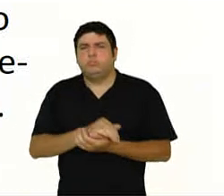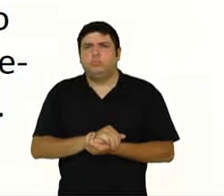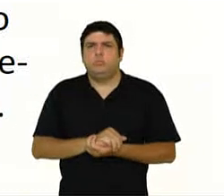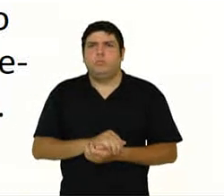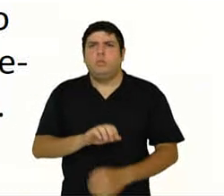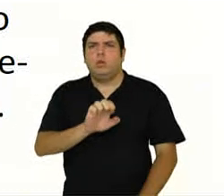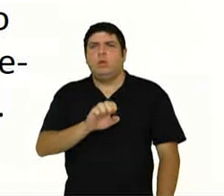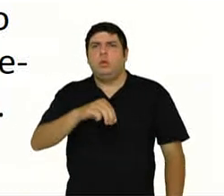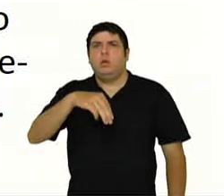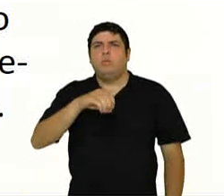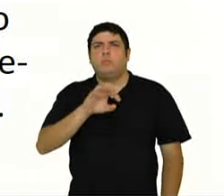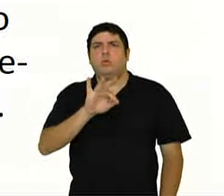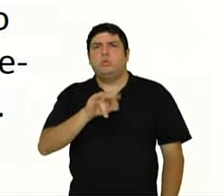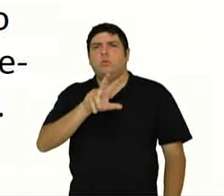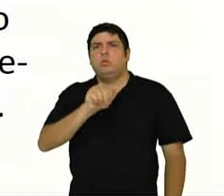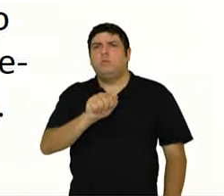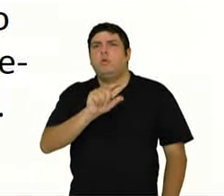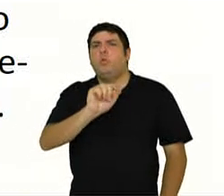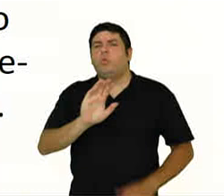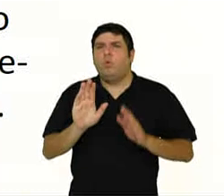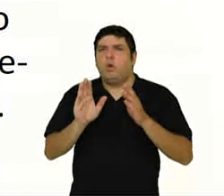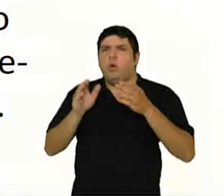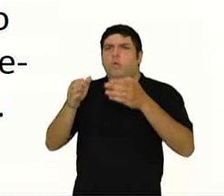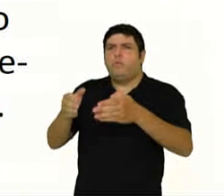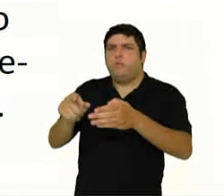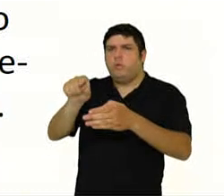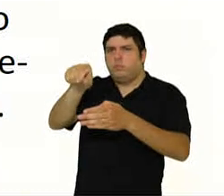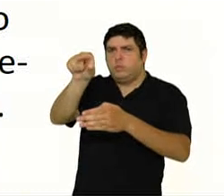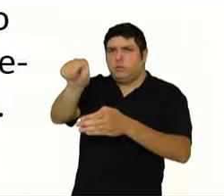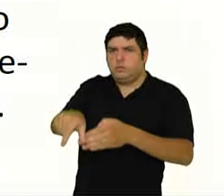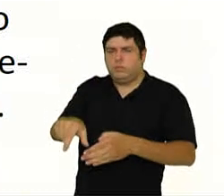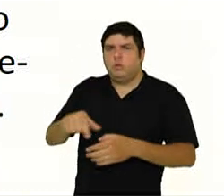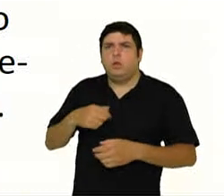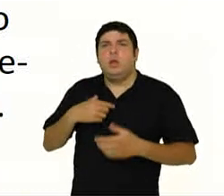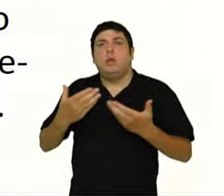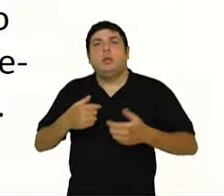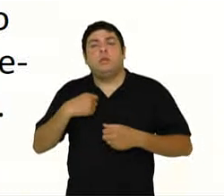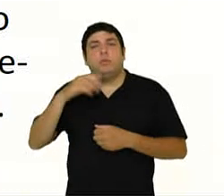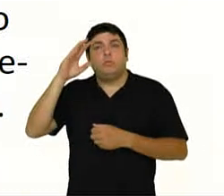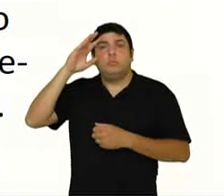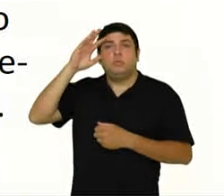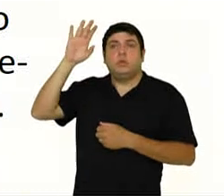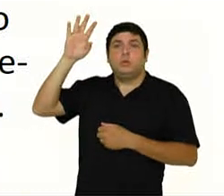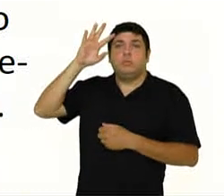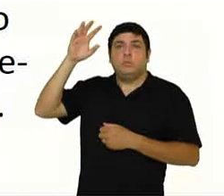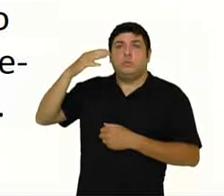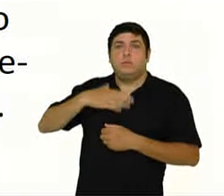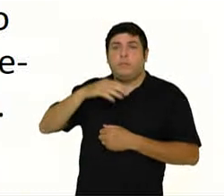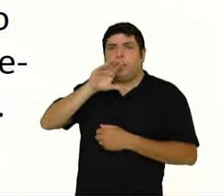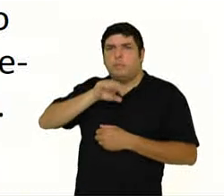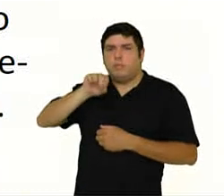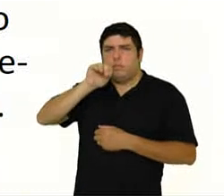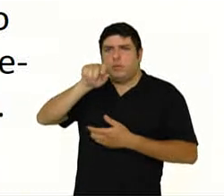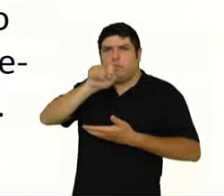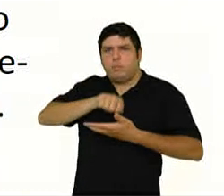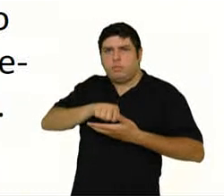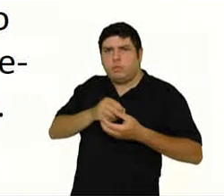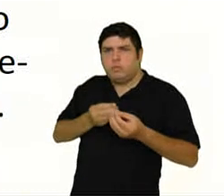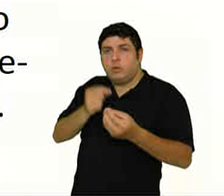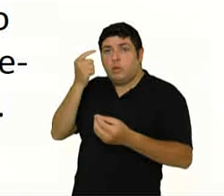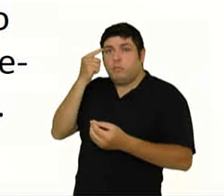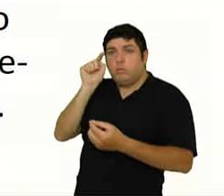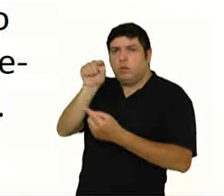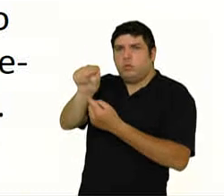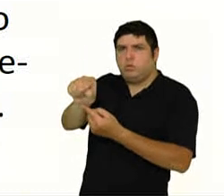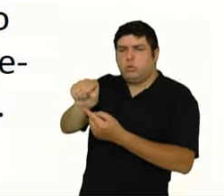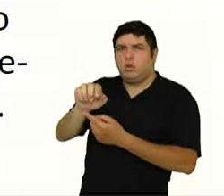emotiva com foco em um emissor. Então, o que eu falo, eu coloco o meu pensamento, o meu sentimento, isso a gente chama de função emotiva,